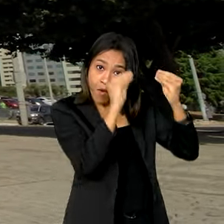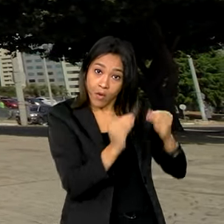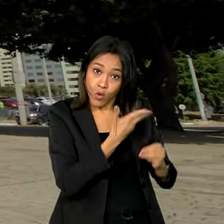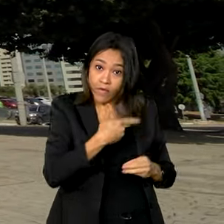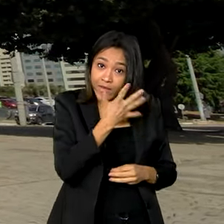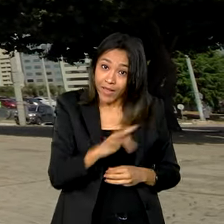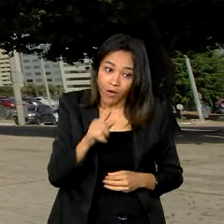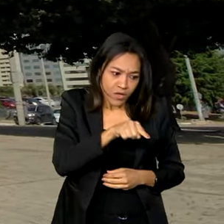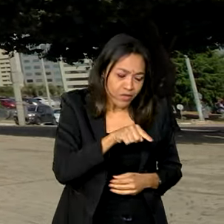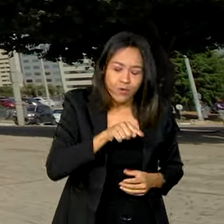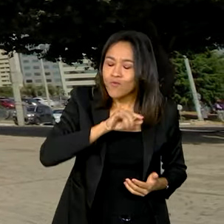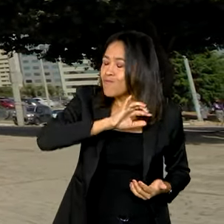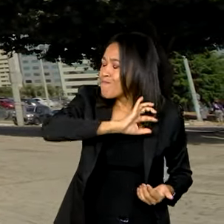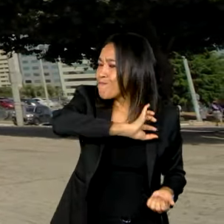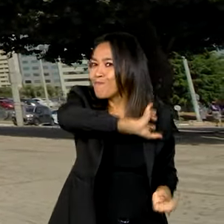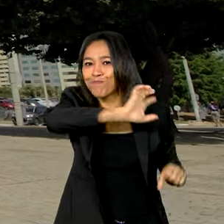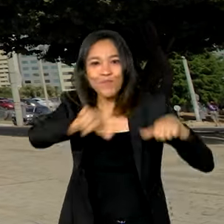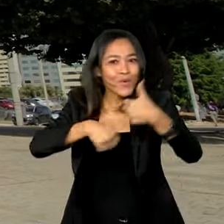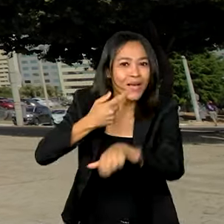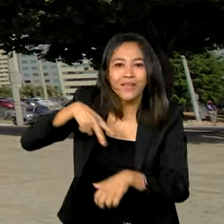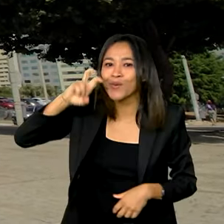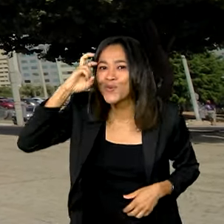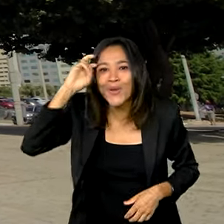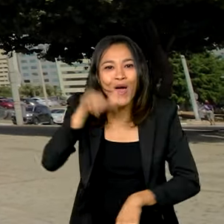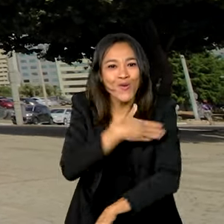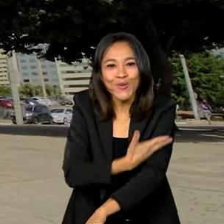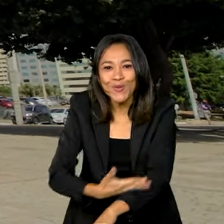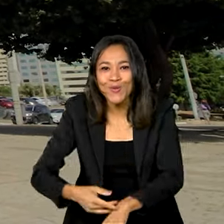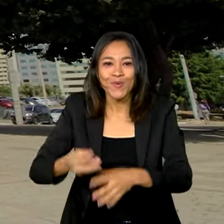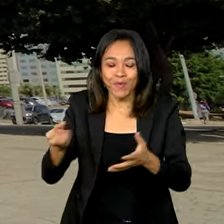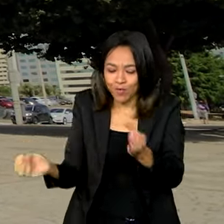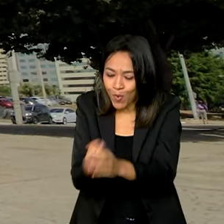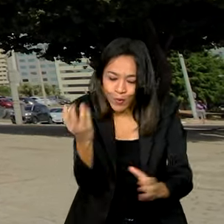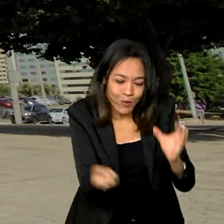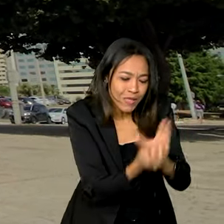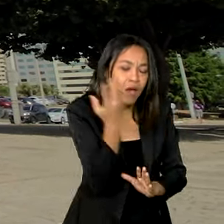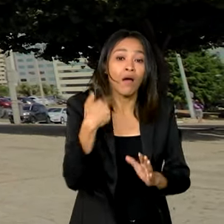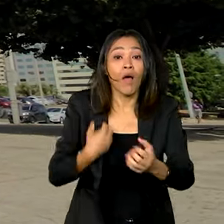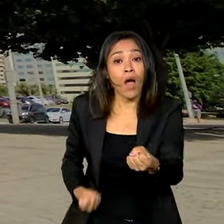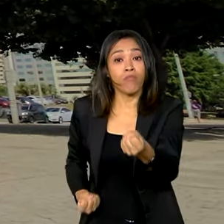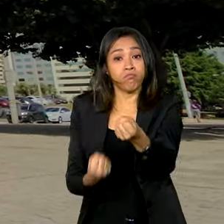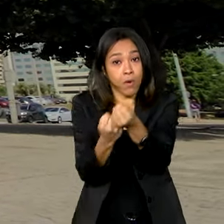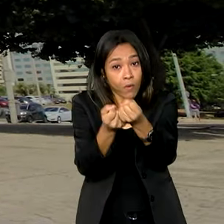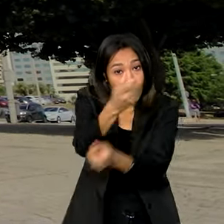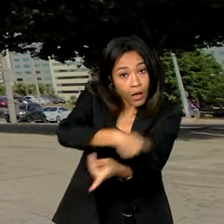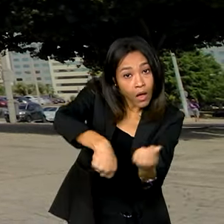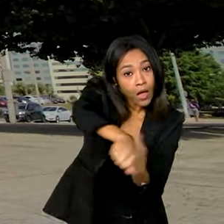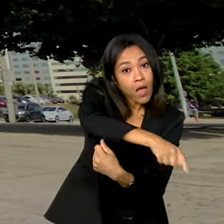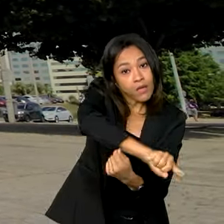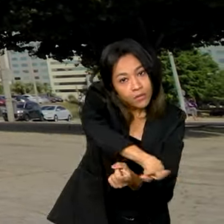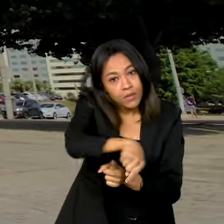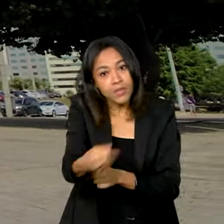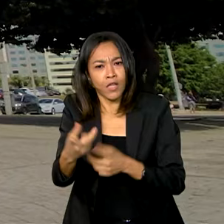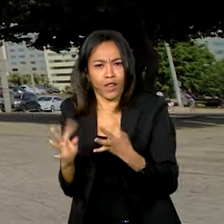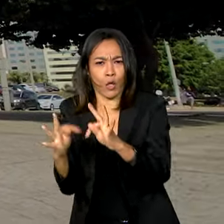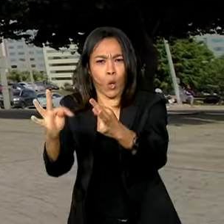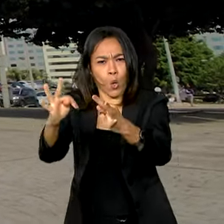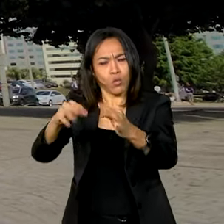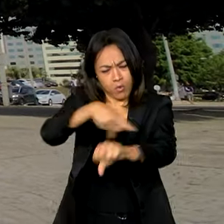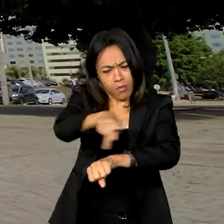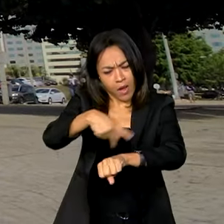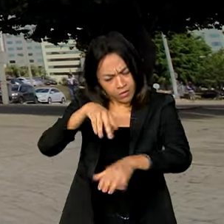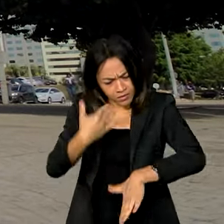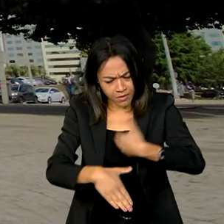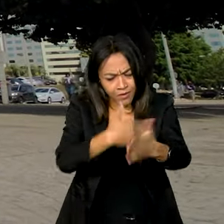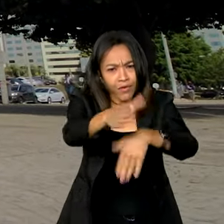promover uma verdadeira mudança cultural no modo de produção e oferecer apoio econômico e tecnológico para o país se desenvolver,